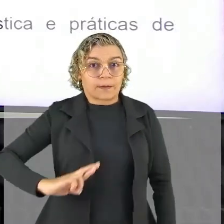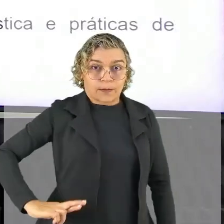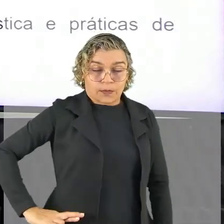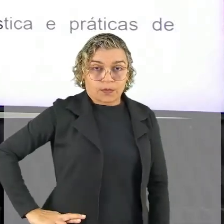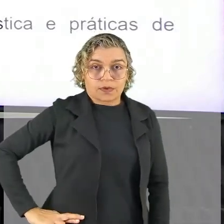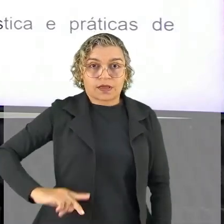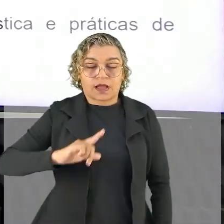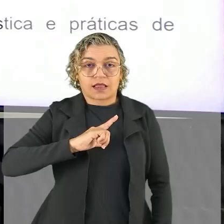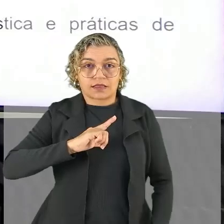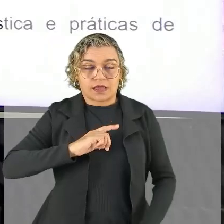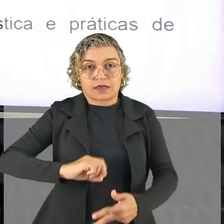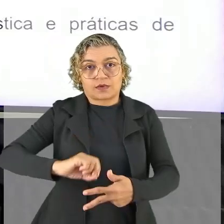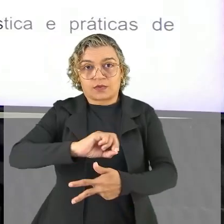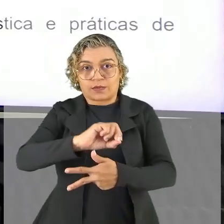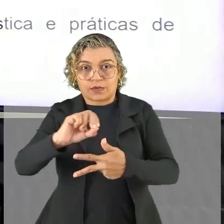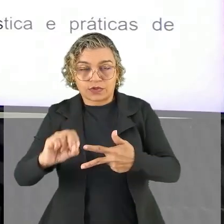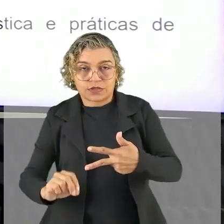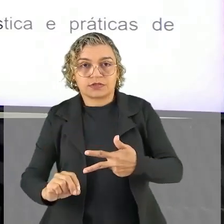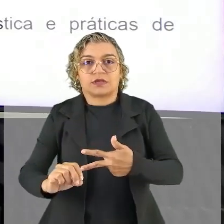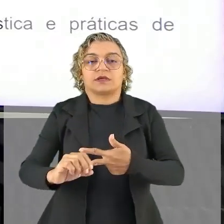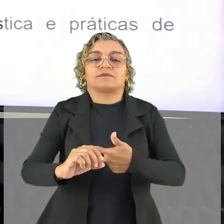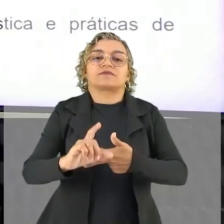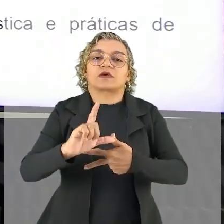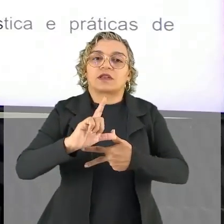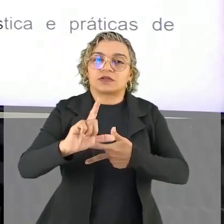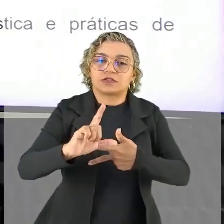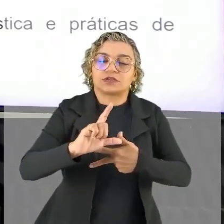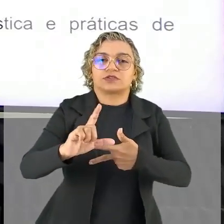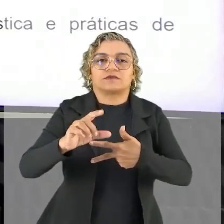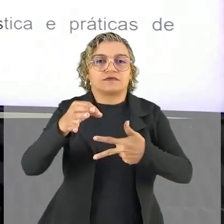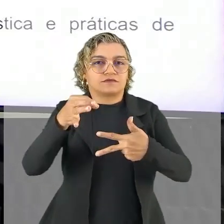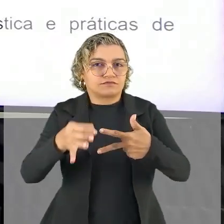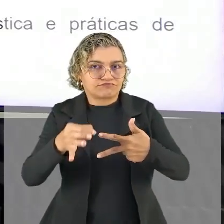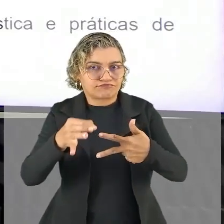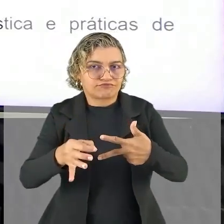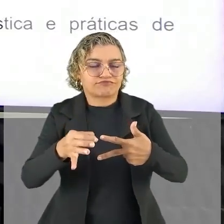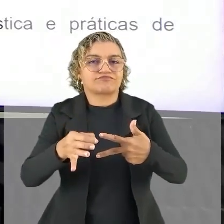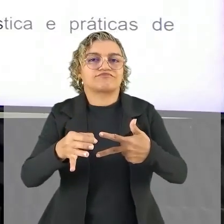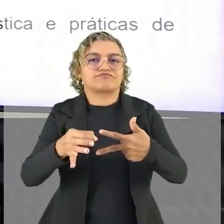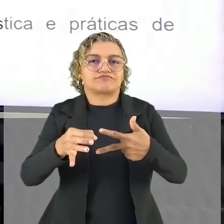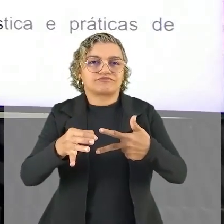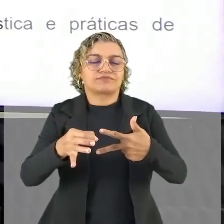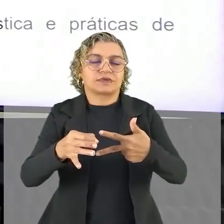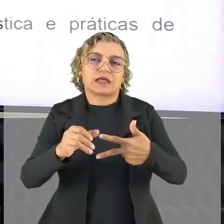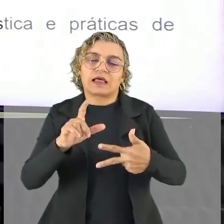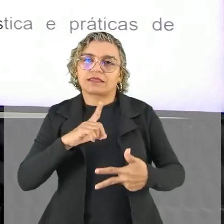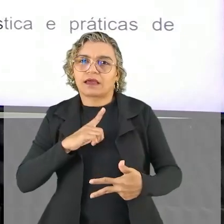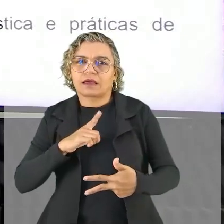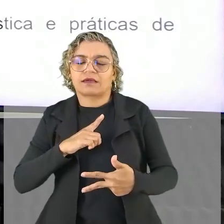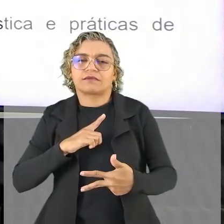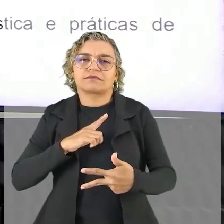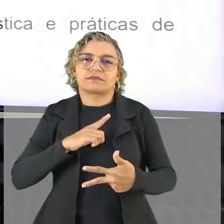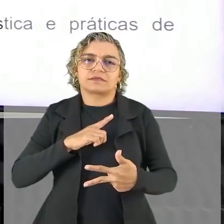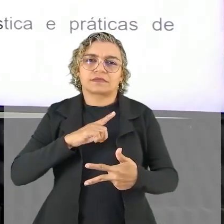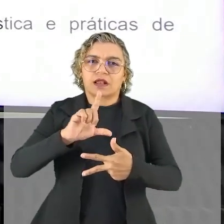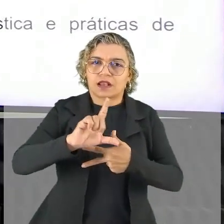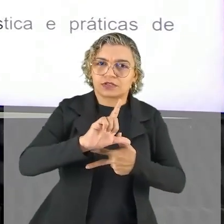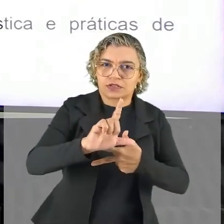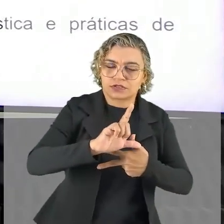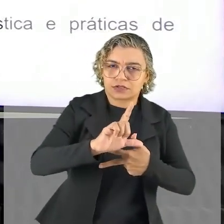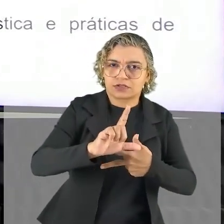são divididos. Tem um poder da justiça, tem um poder de quem governa, tem um poder de quem cria as leis. E no antigo regime,